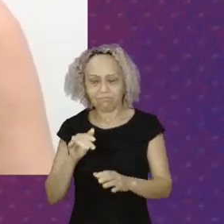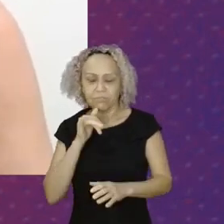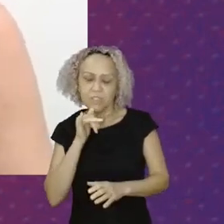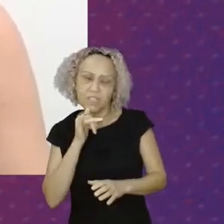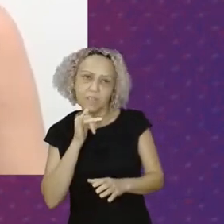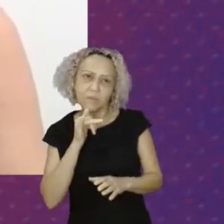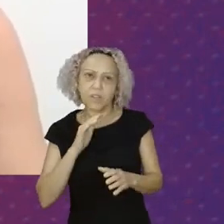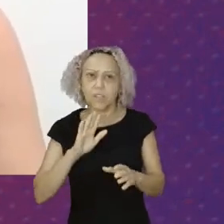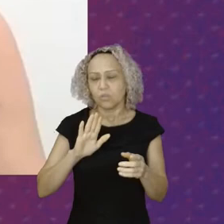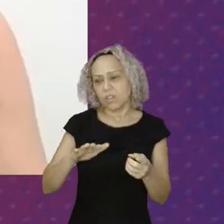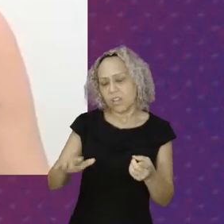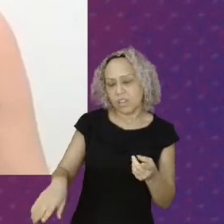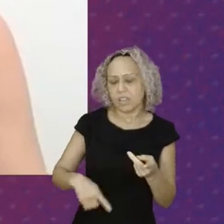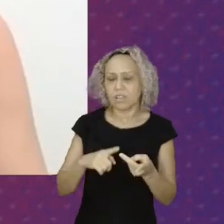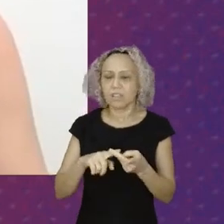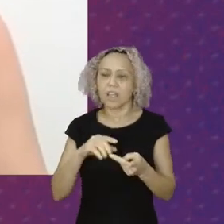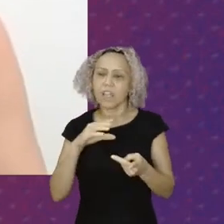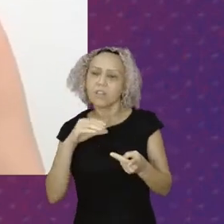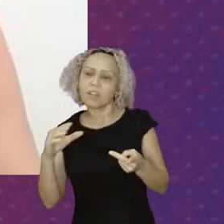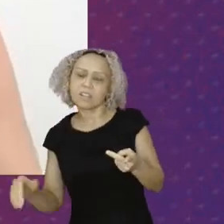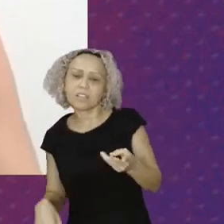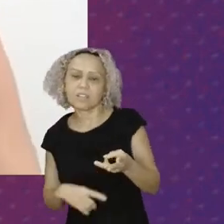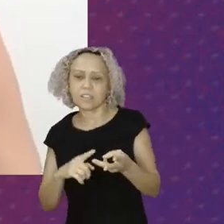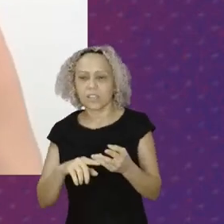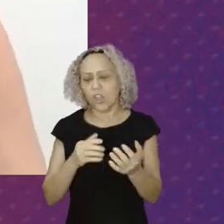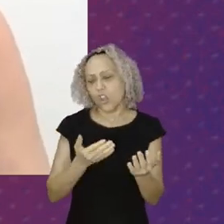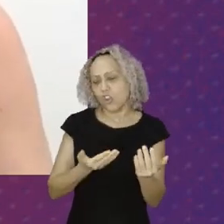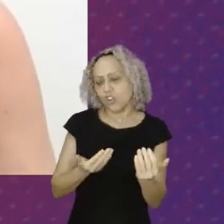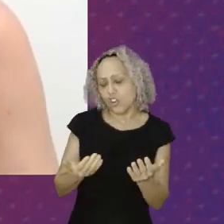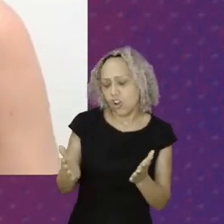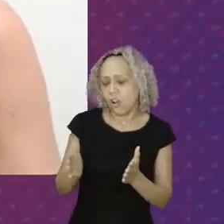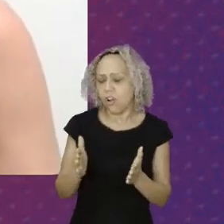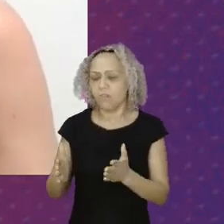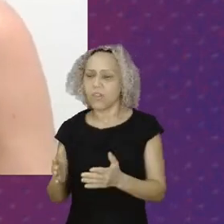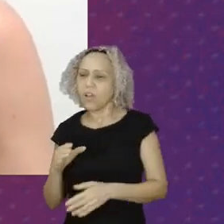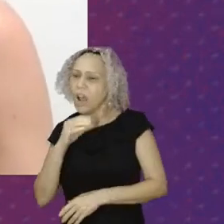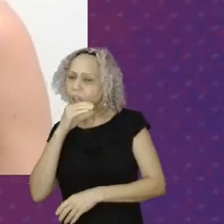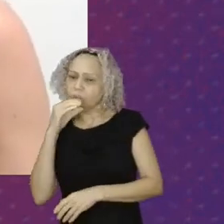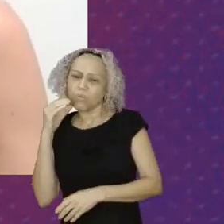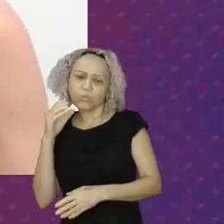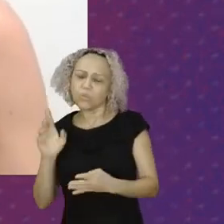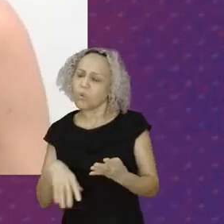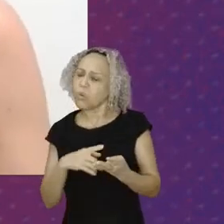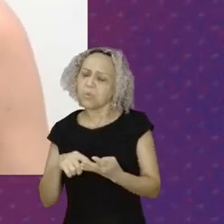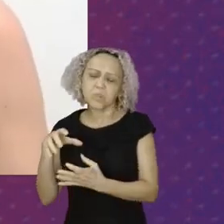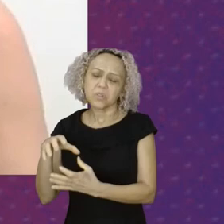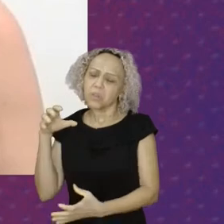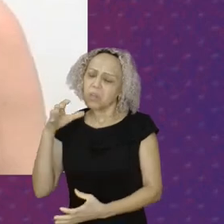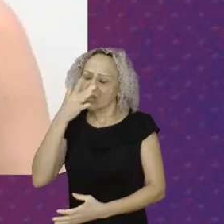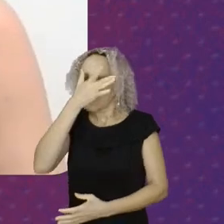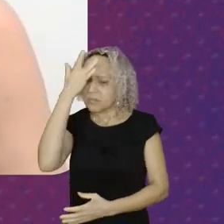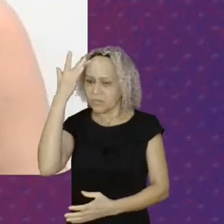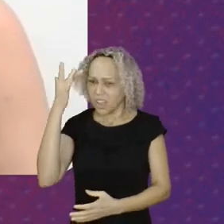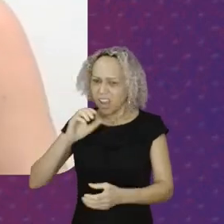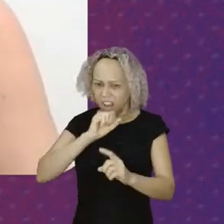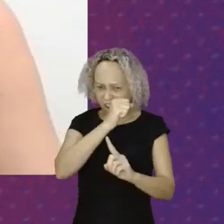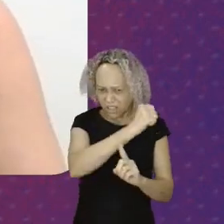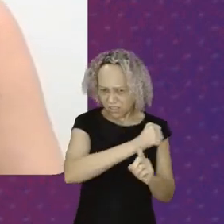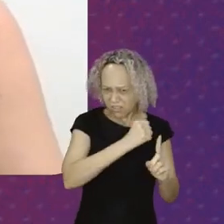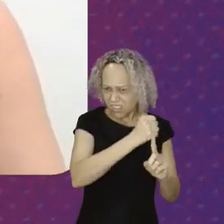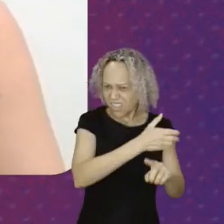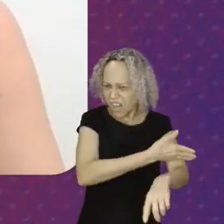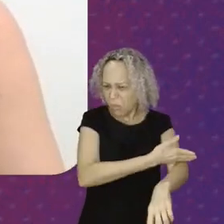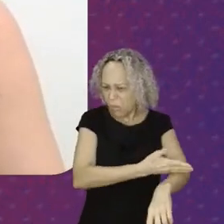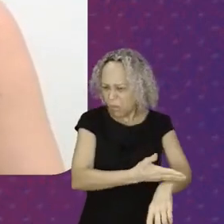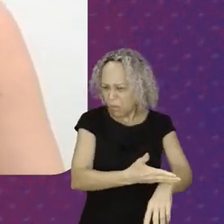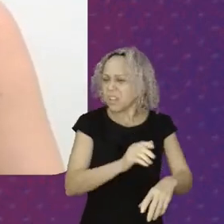adolescentes, quando jovens, quando adultas e quando idosas. E essa